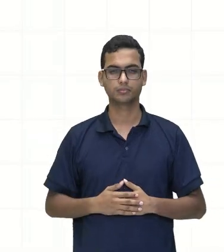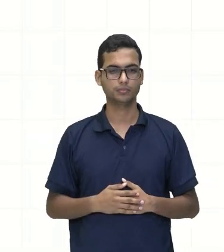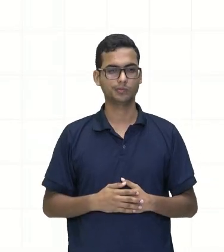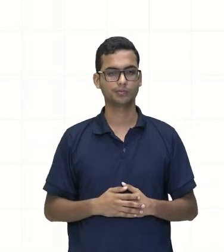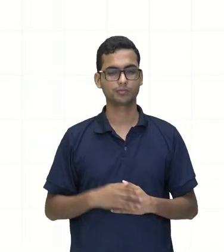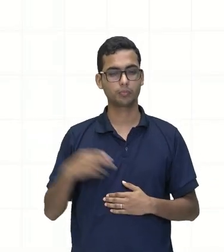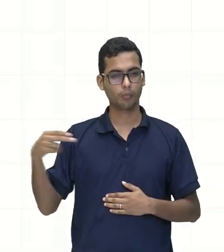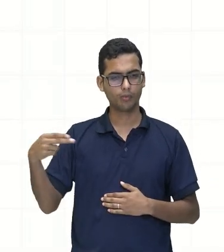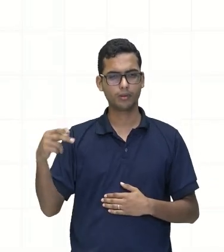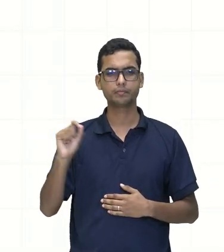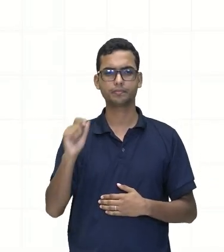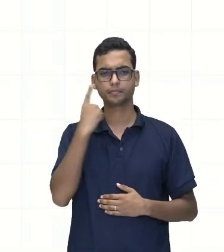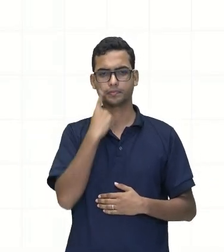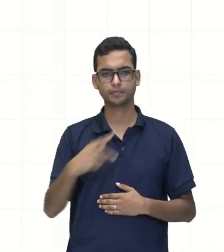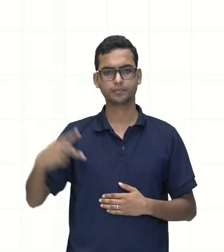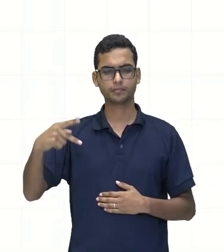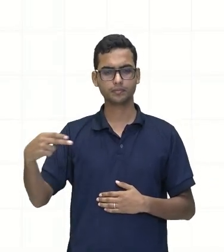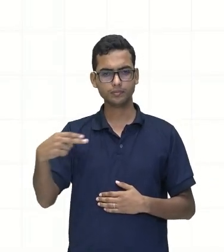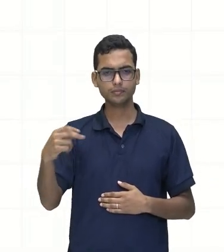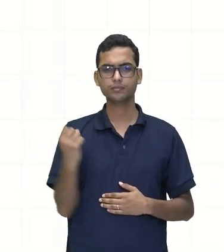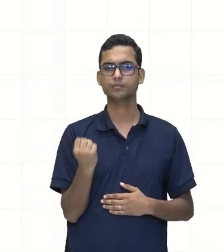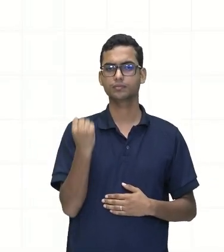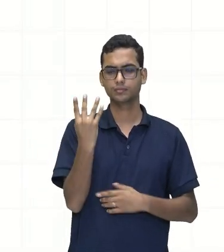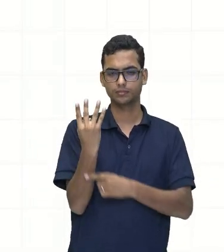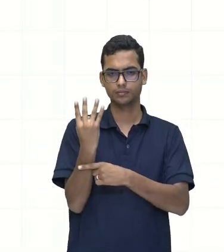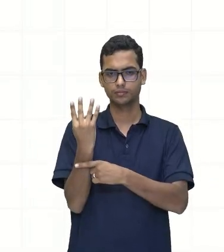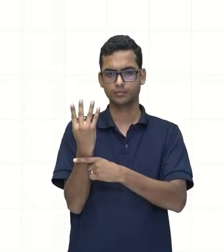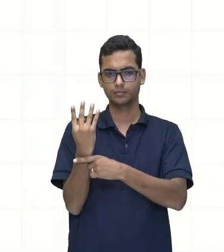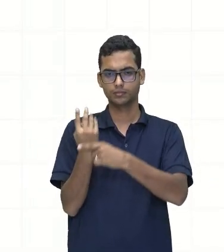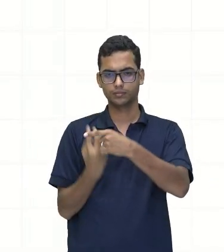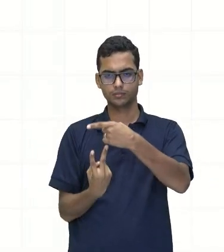Quem vai ser? Eu tenho 4 possibilidades dentro